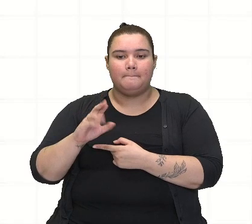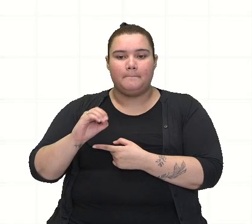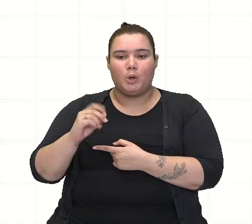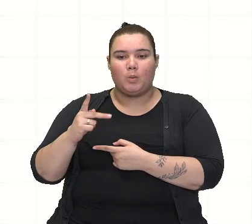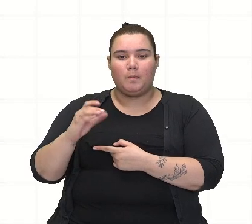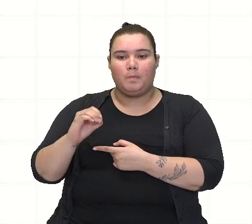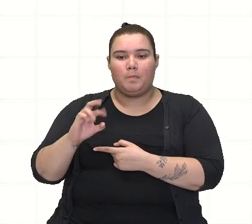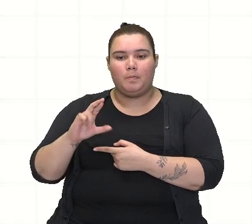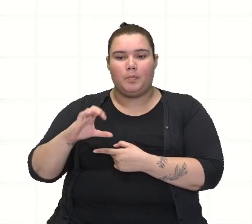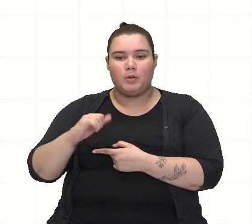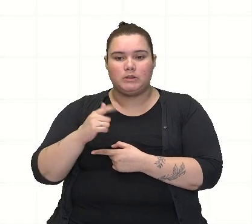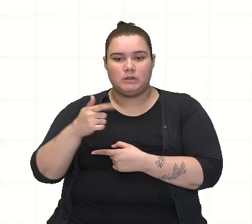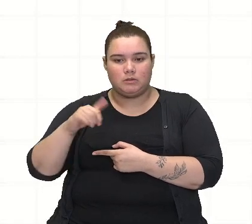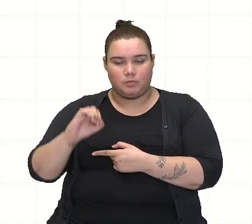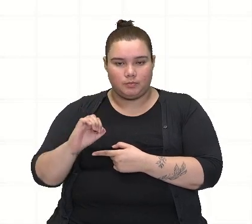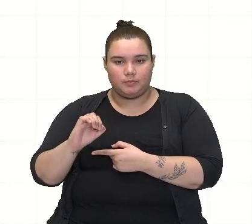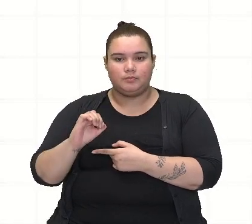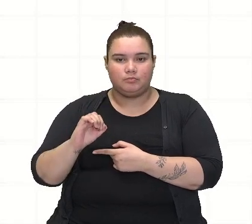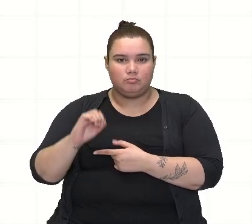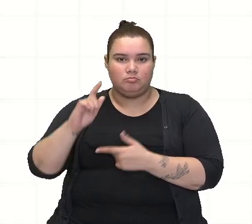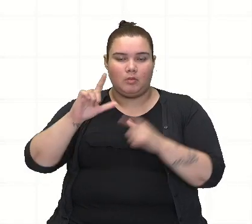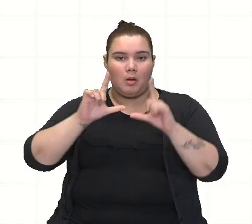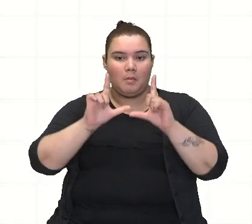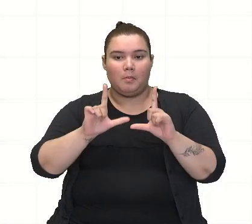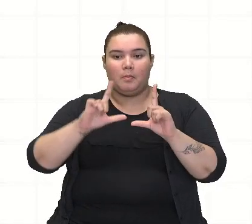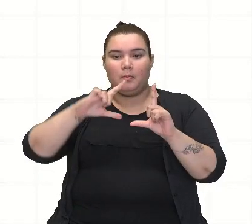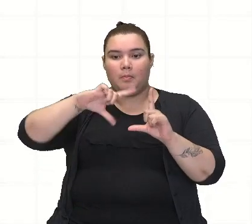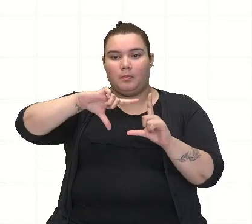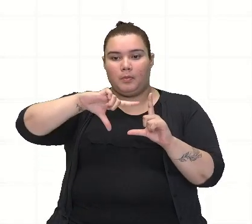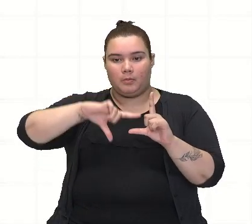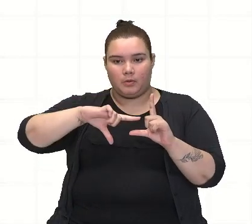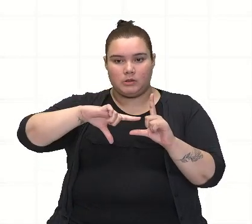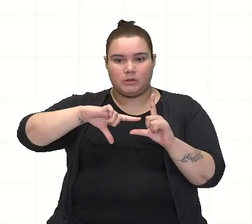proporcionalidade da situação.